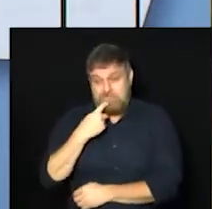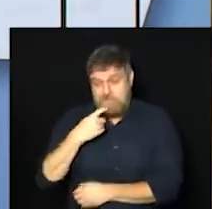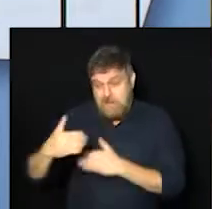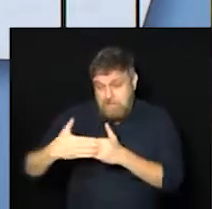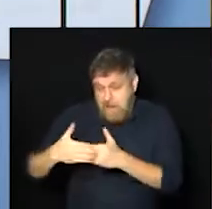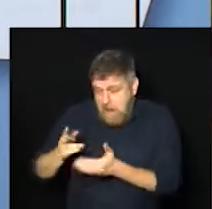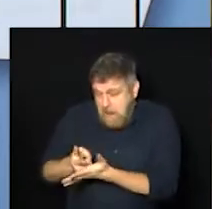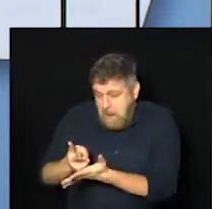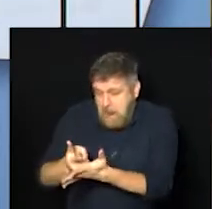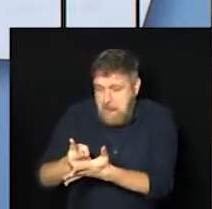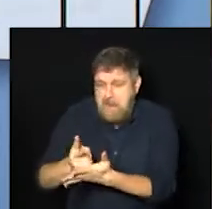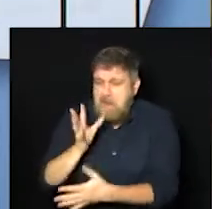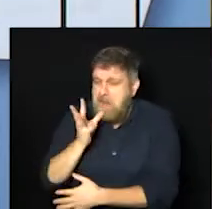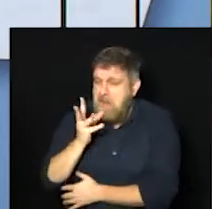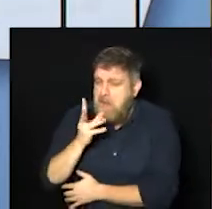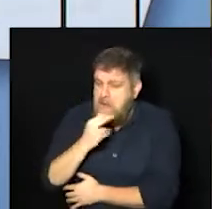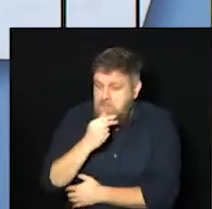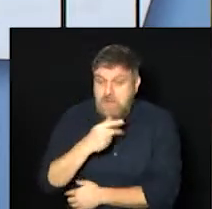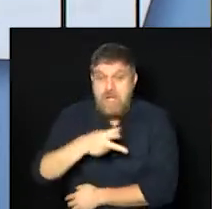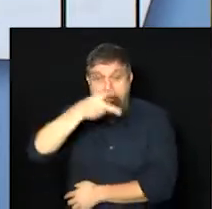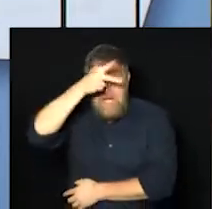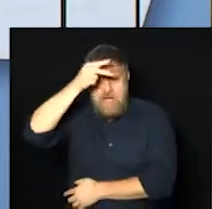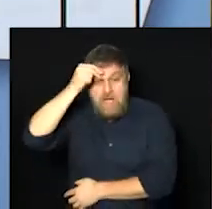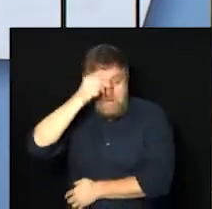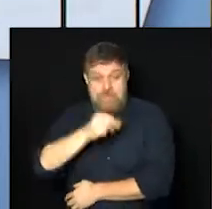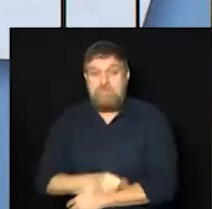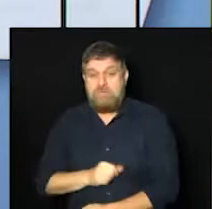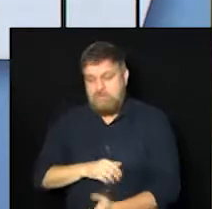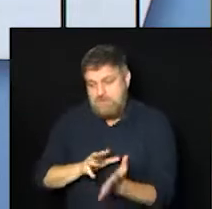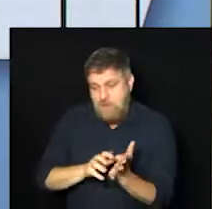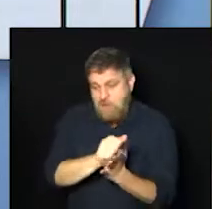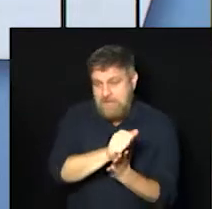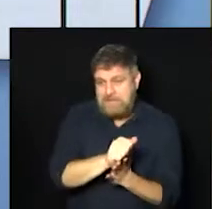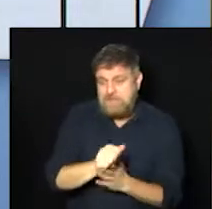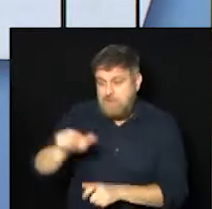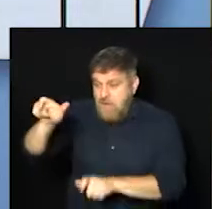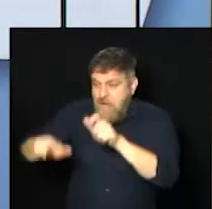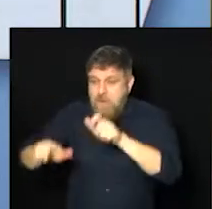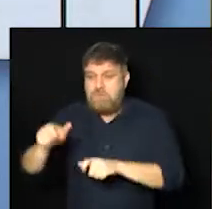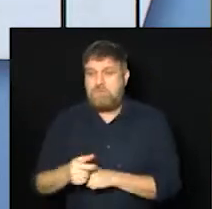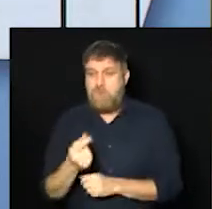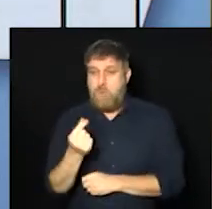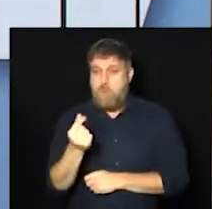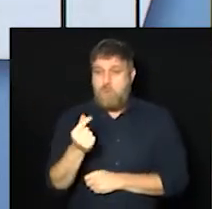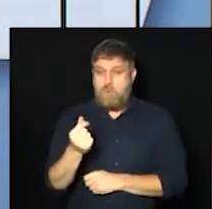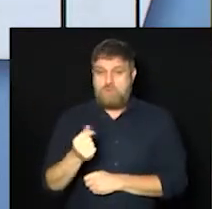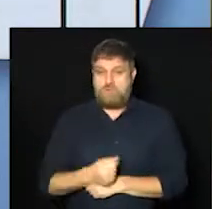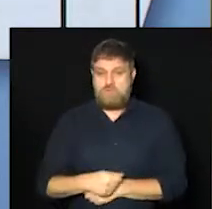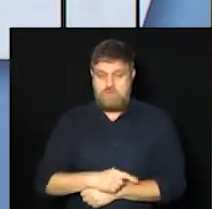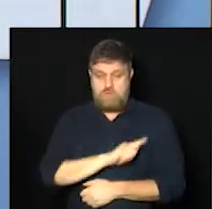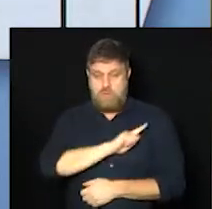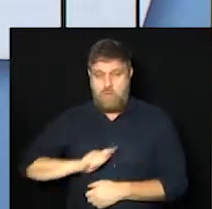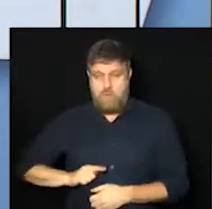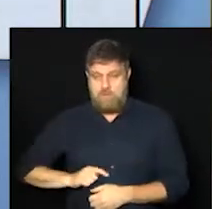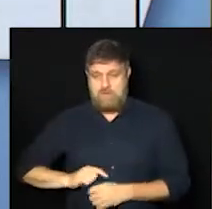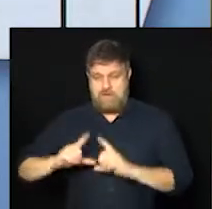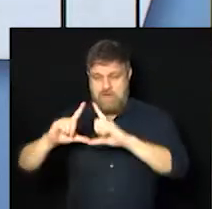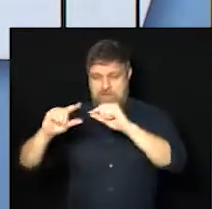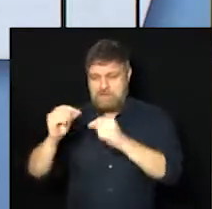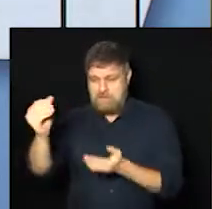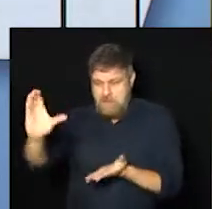Prefeitura de Campinas está fazendo o cadastro desses profissionais para que, quando essa verba do governo federal já esteja